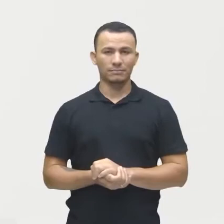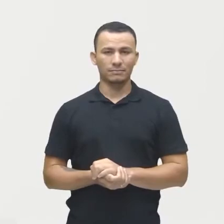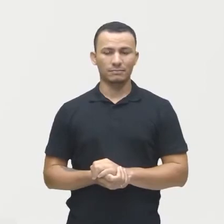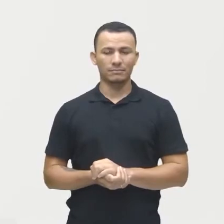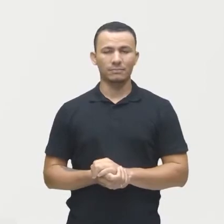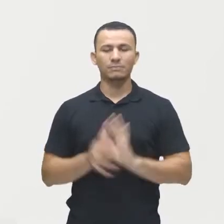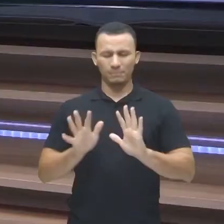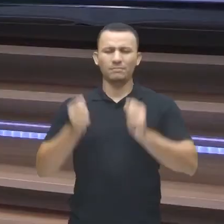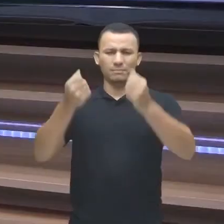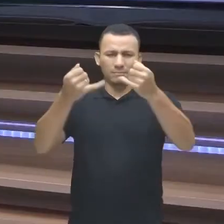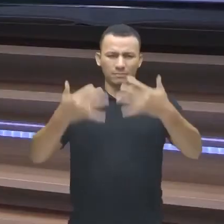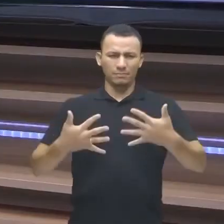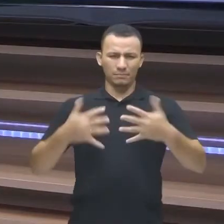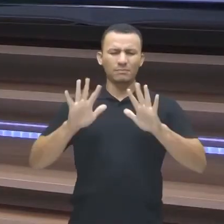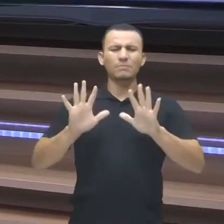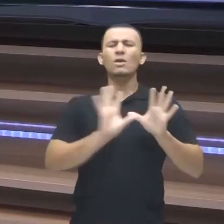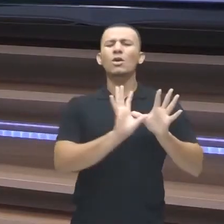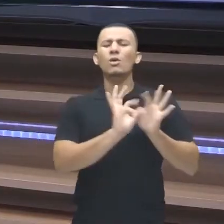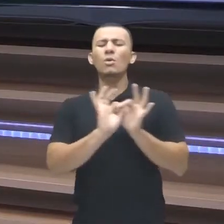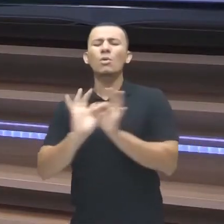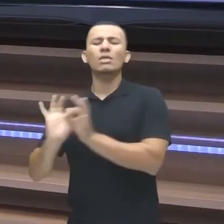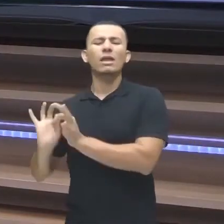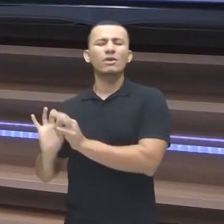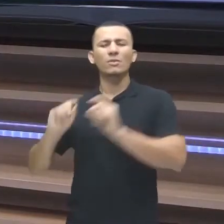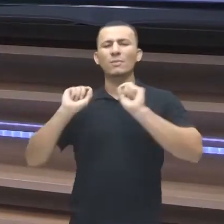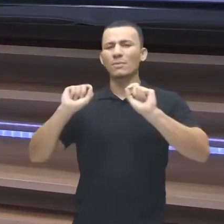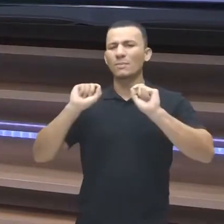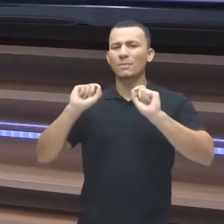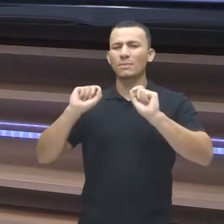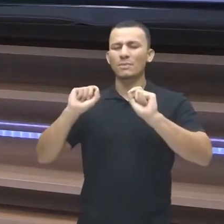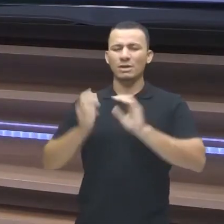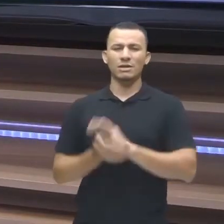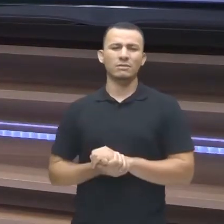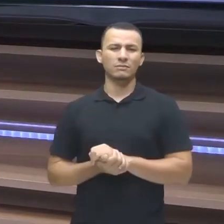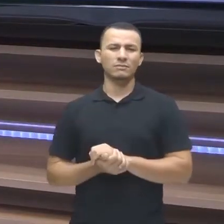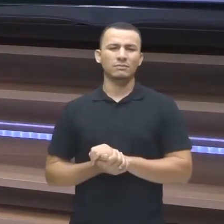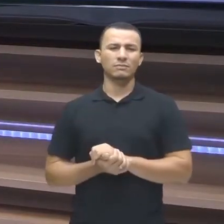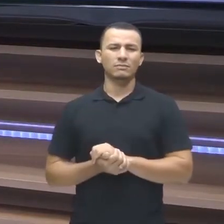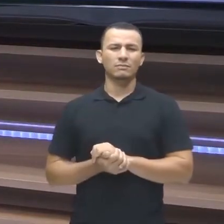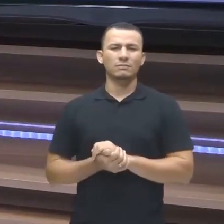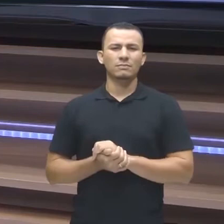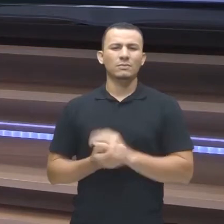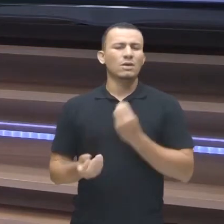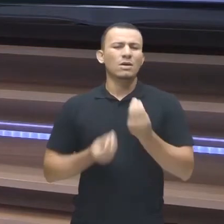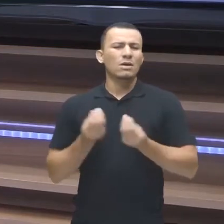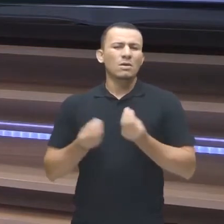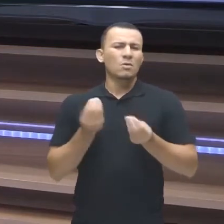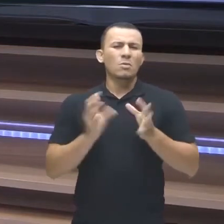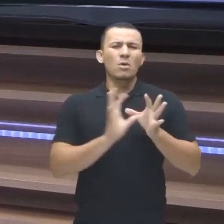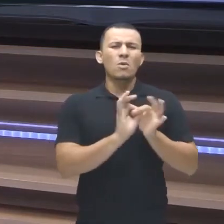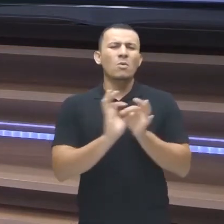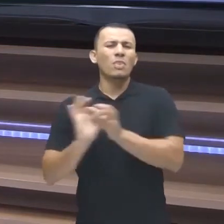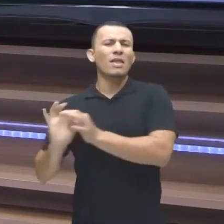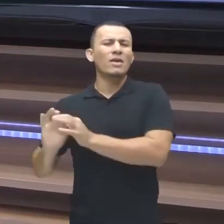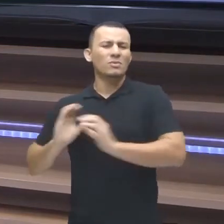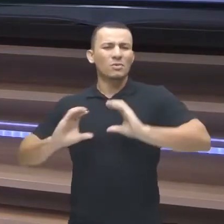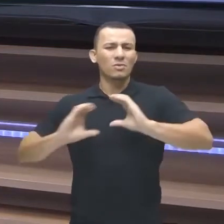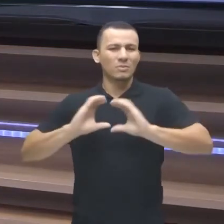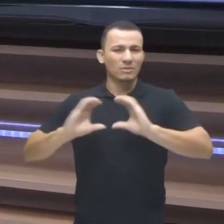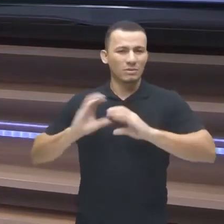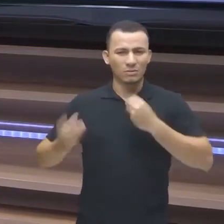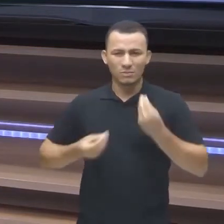O que seria o contexto? O que seria... Professora, como é esse negócio de contexto? Isso é confuso para